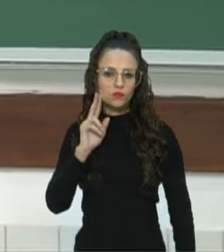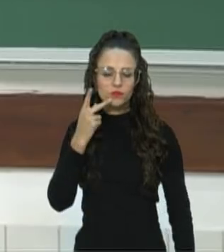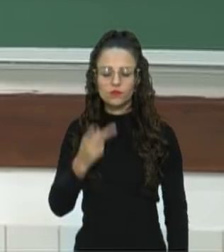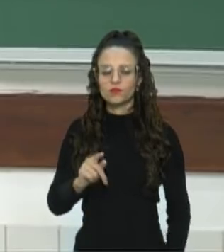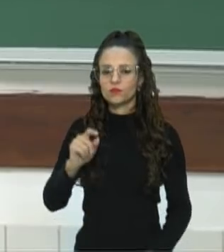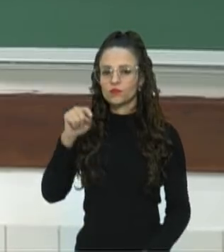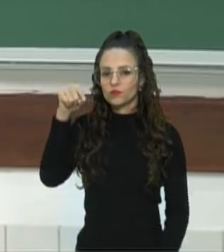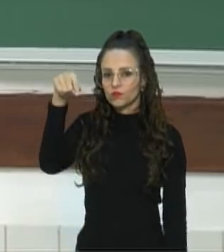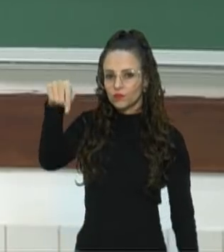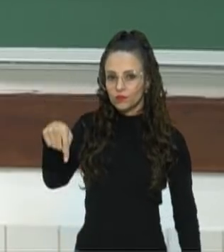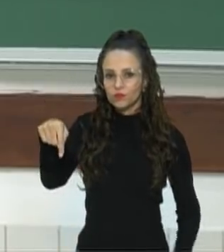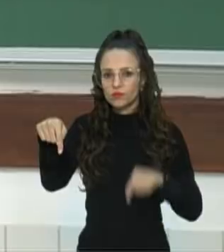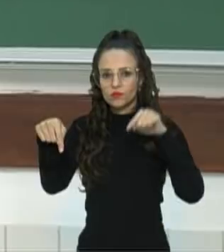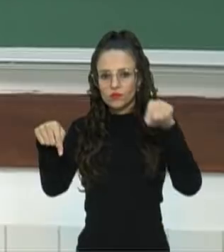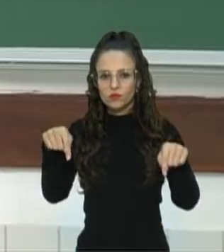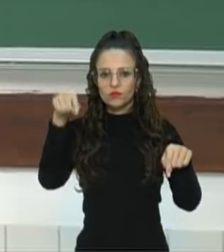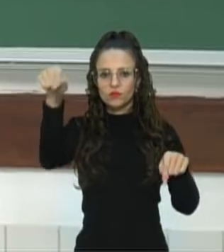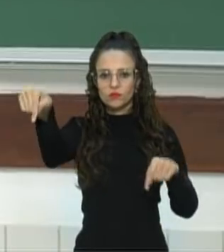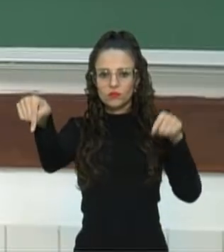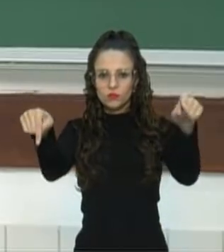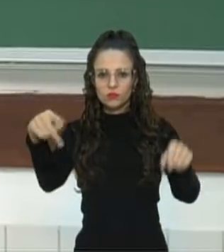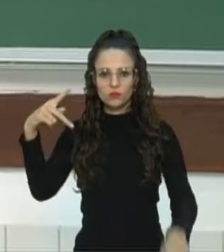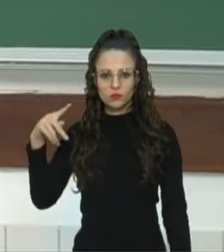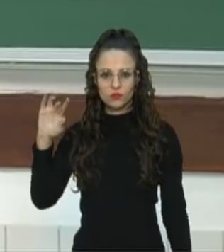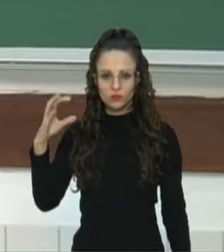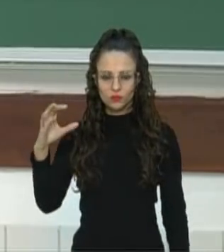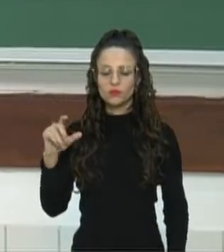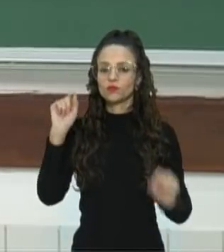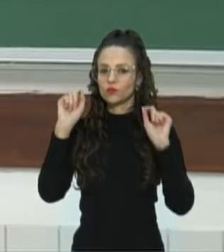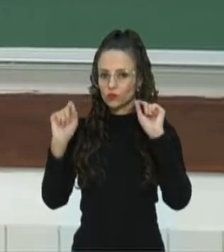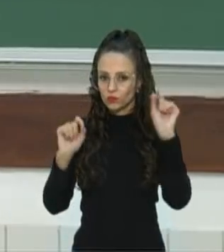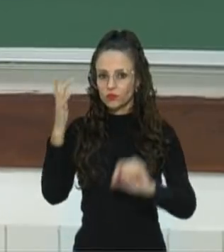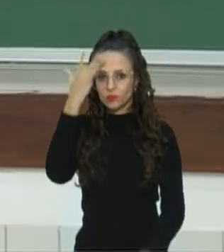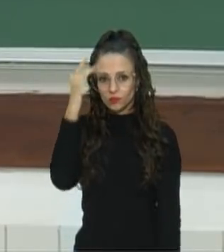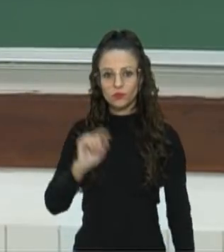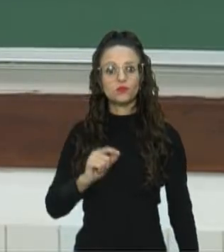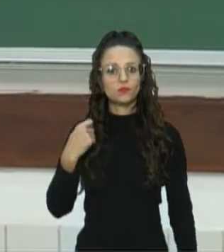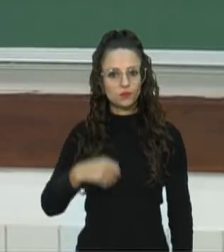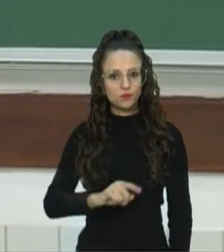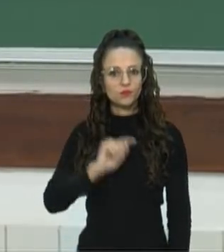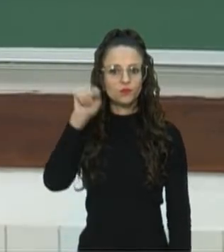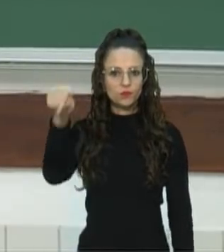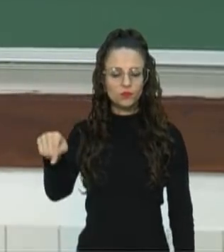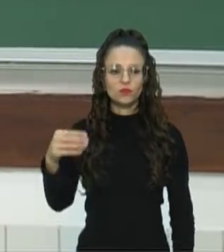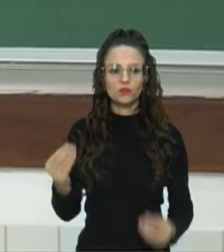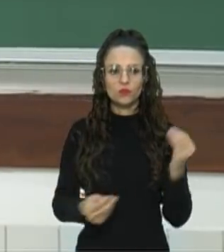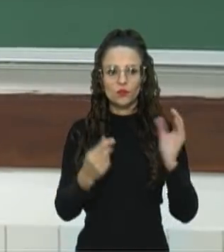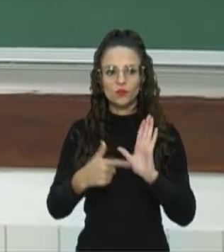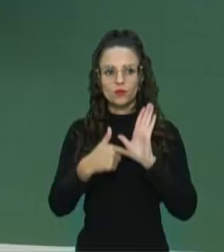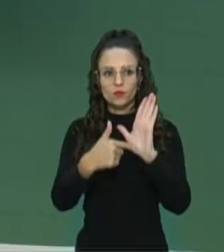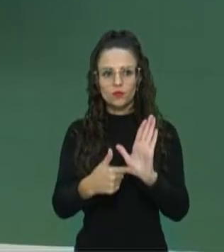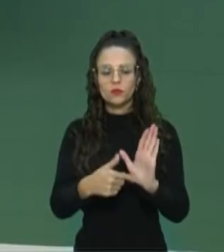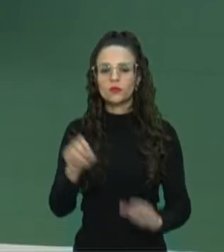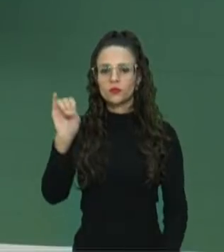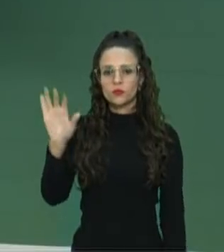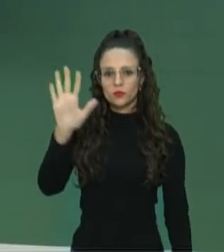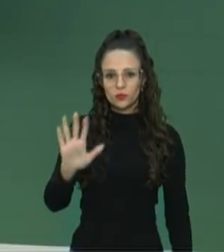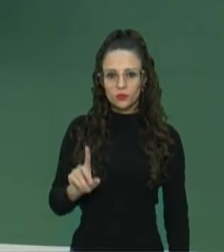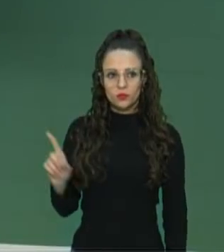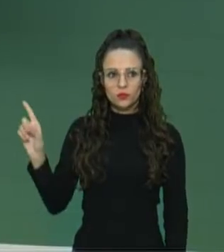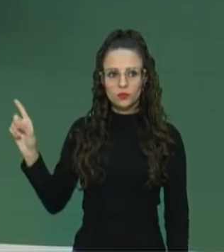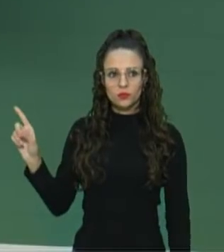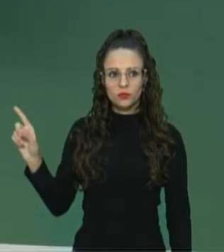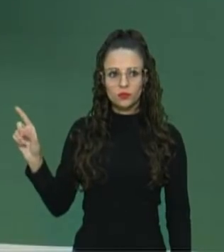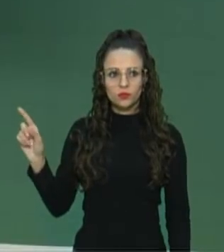né, existem dentro do mapa, existem os pontos de controle, que é onde o atleta deve passar. Como que eles são retratados? Então, como está na imagem aqui,